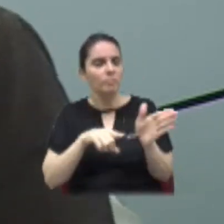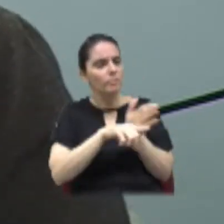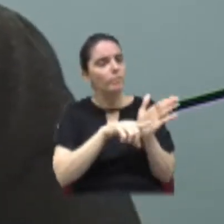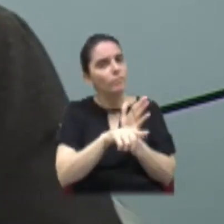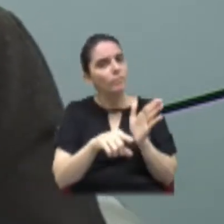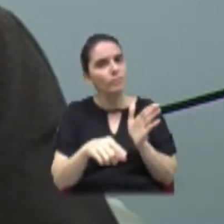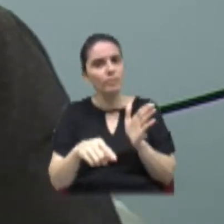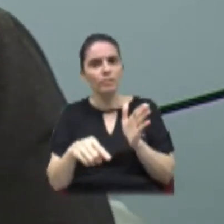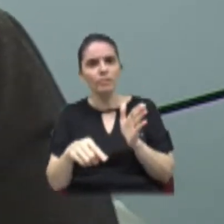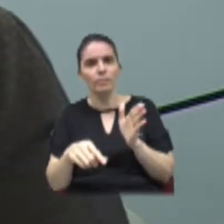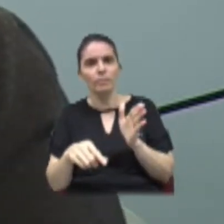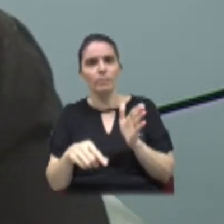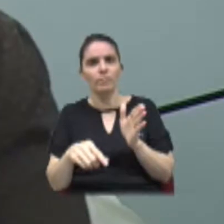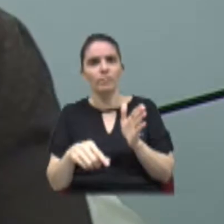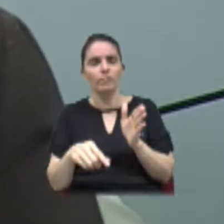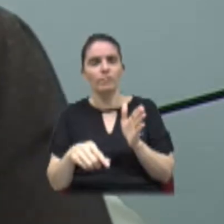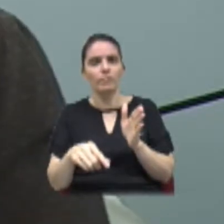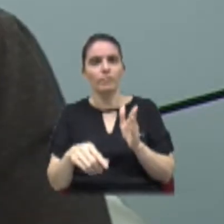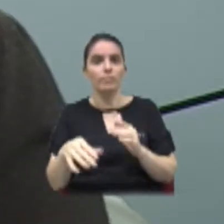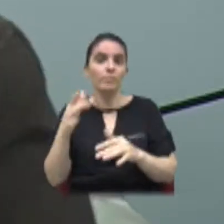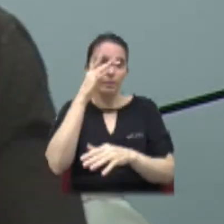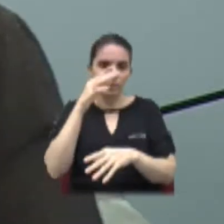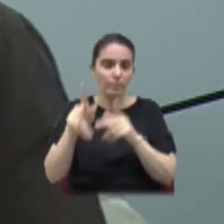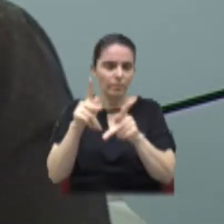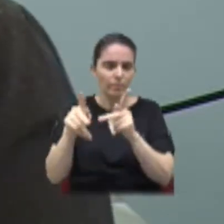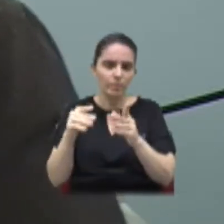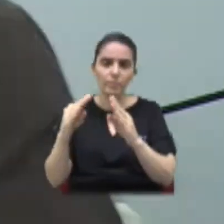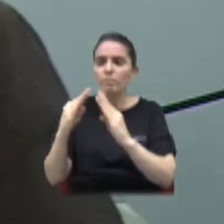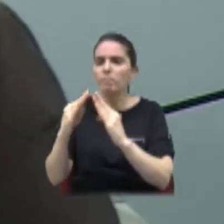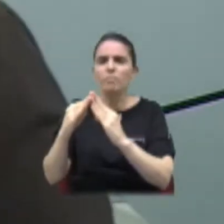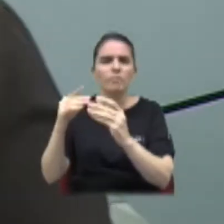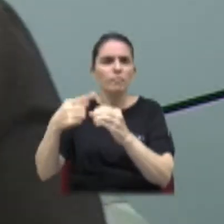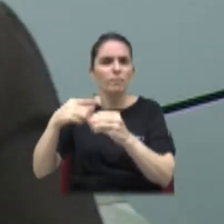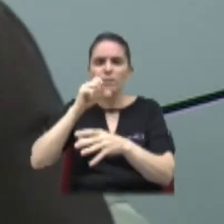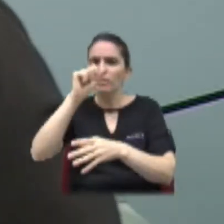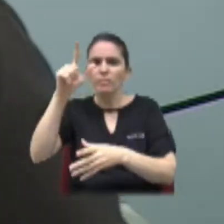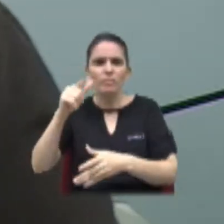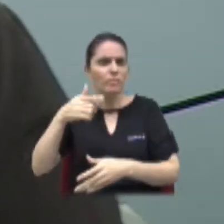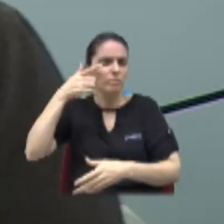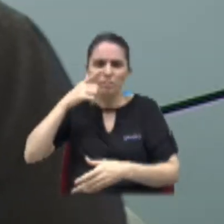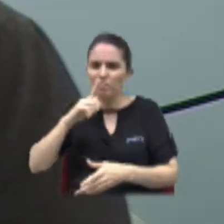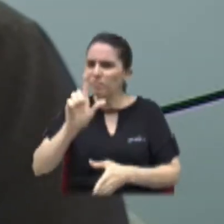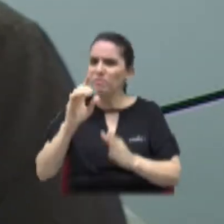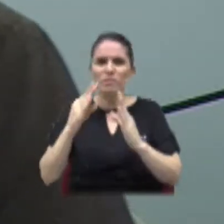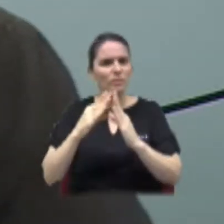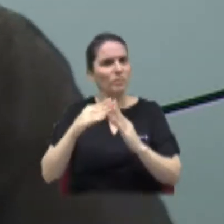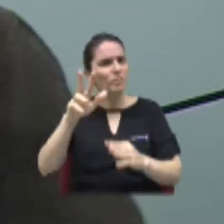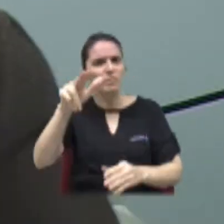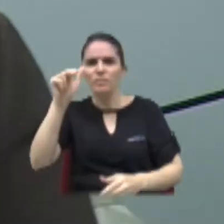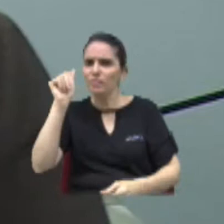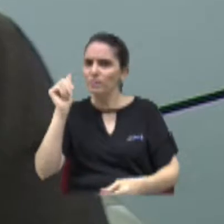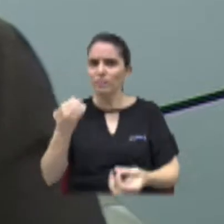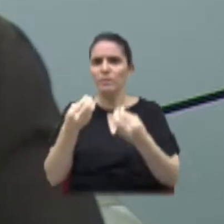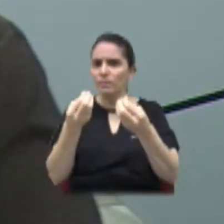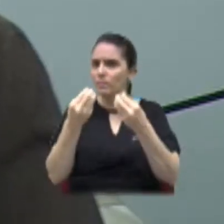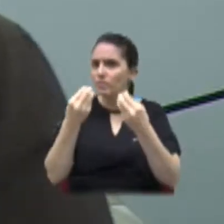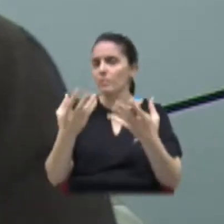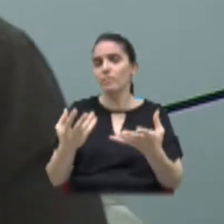nome da pessoa está na lista, ou se precisa de alguma regularização, qual que é a pontuação